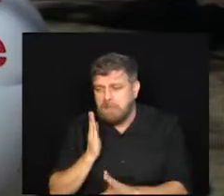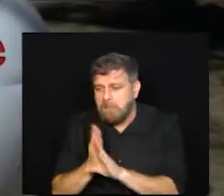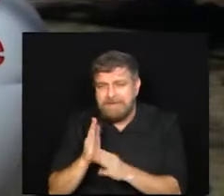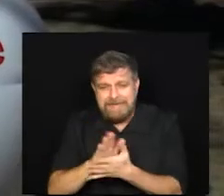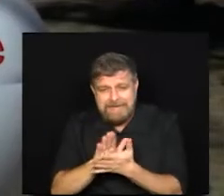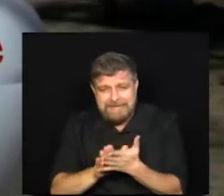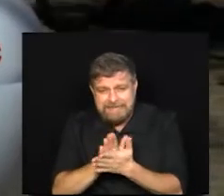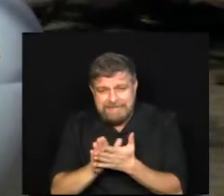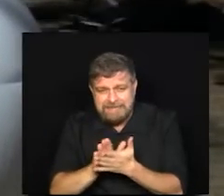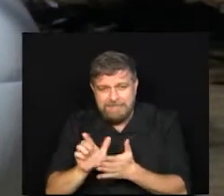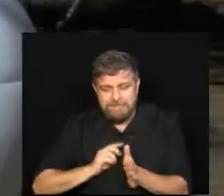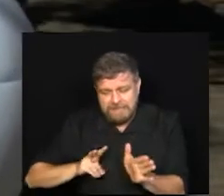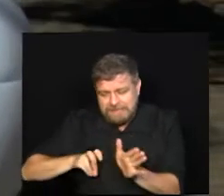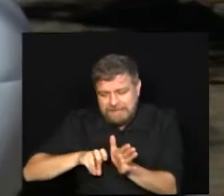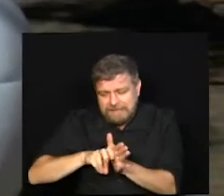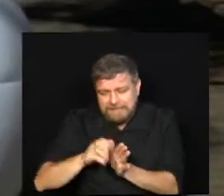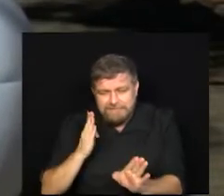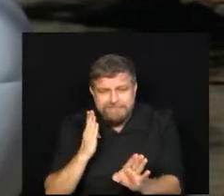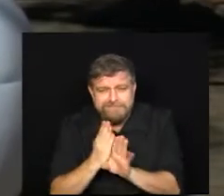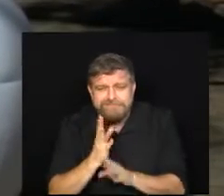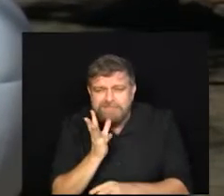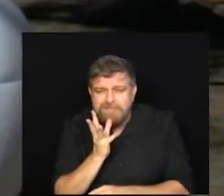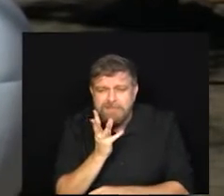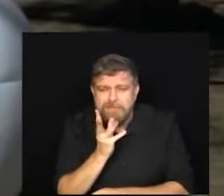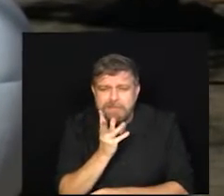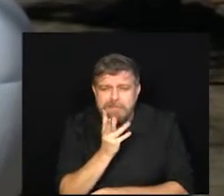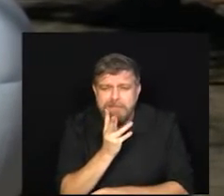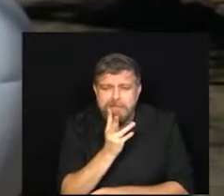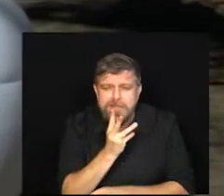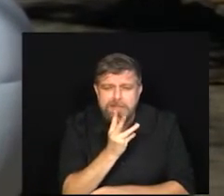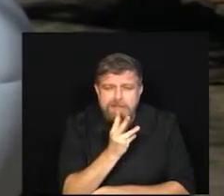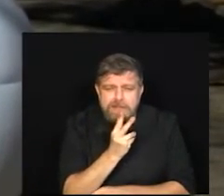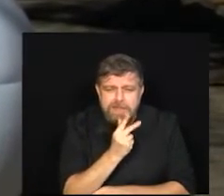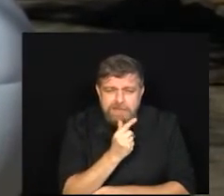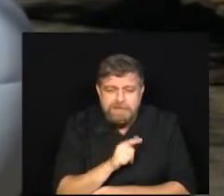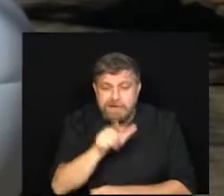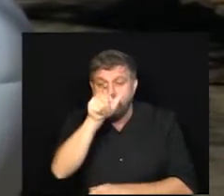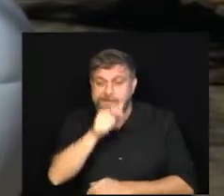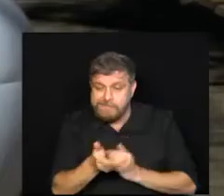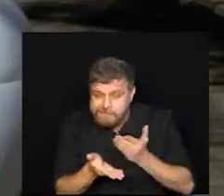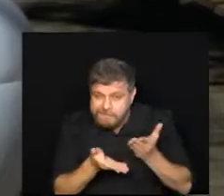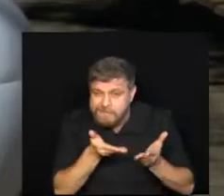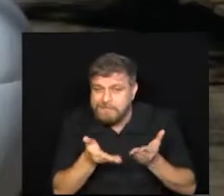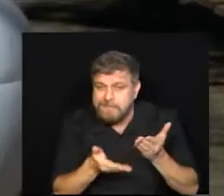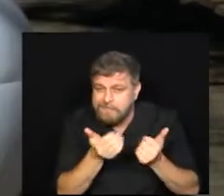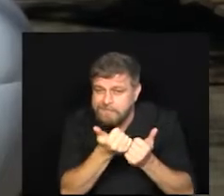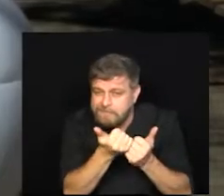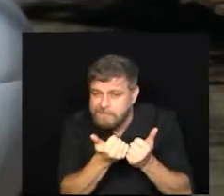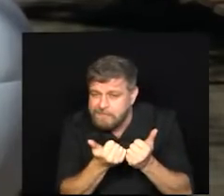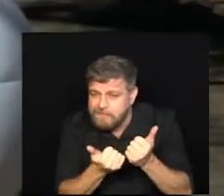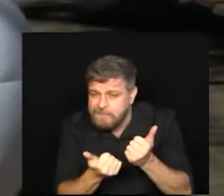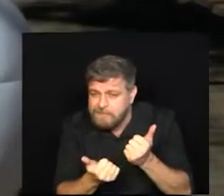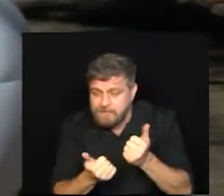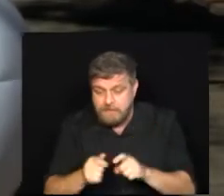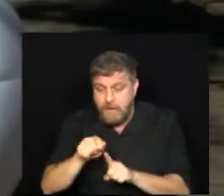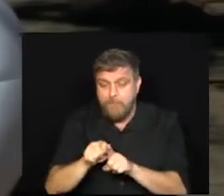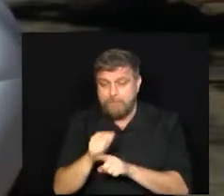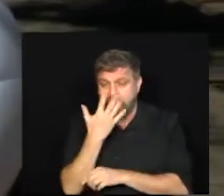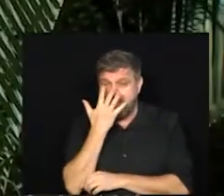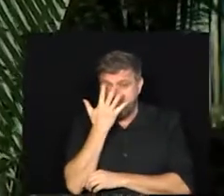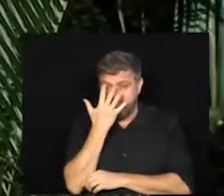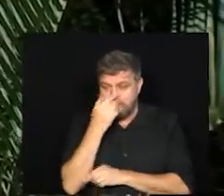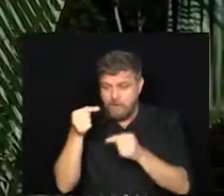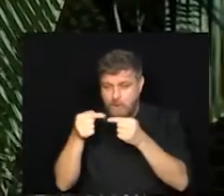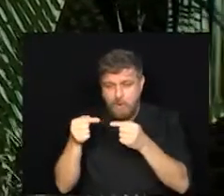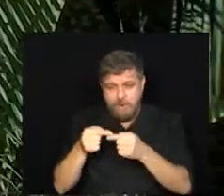fazendo o diagnóstico mais tarde do que o que seria o ideal e com isso compromete o tratamento. Então esse mês, o mês de fevereiro, é considerado o